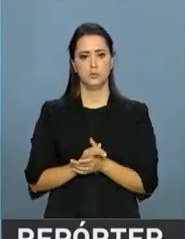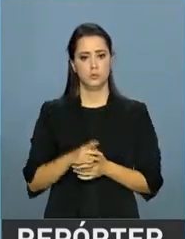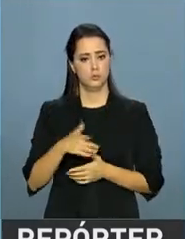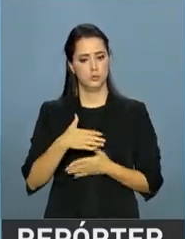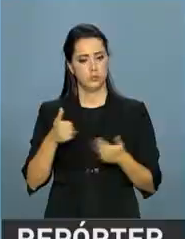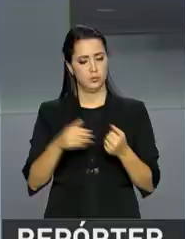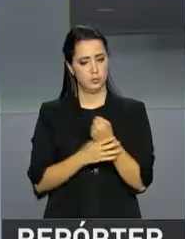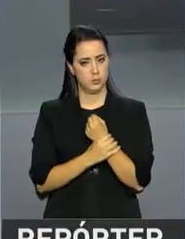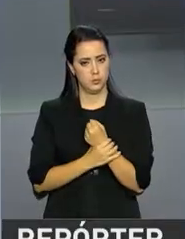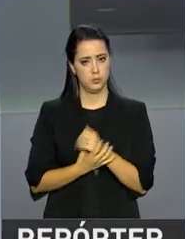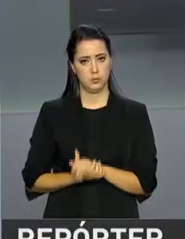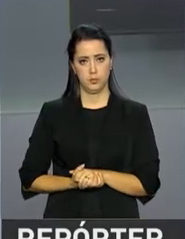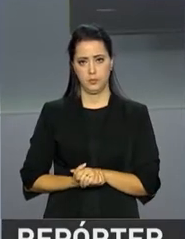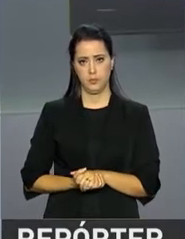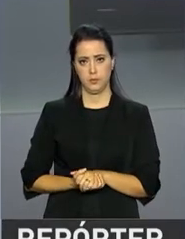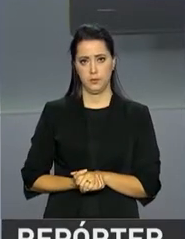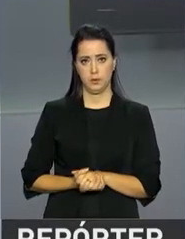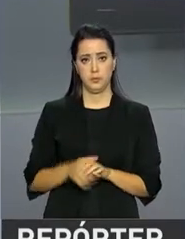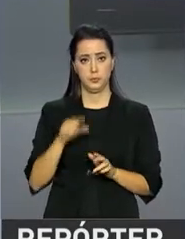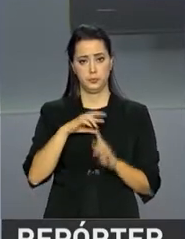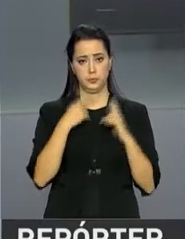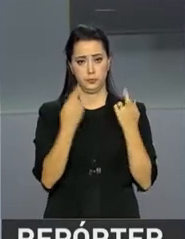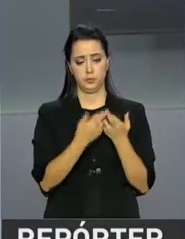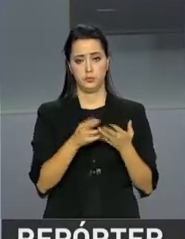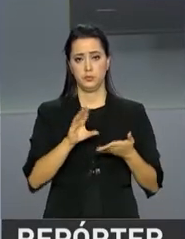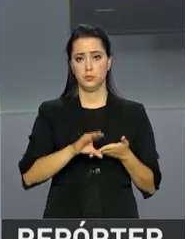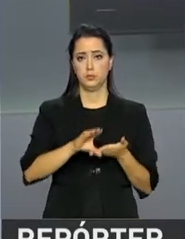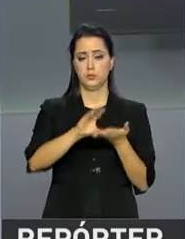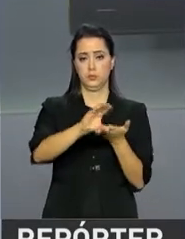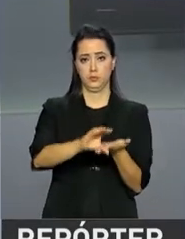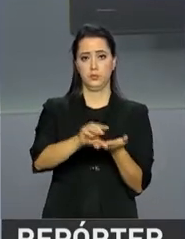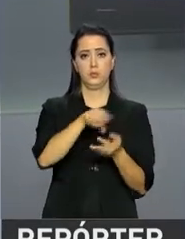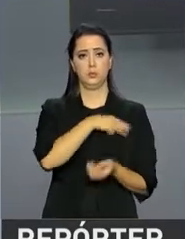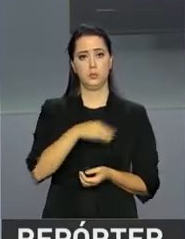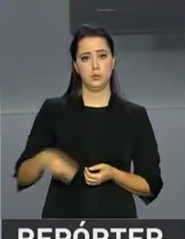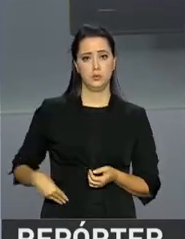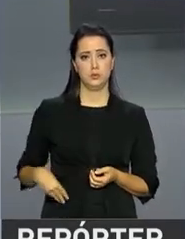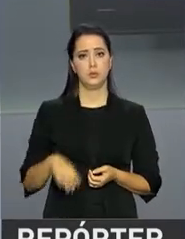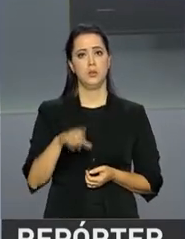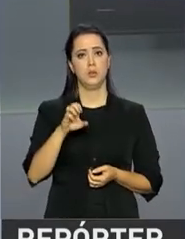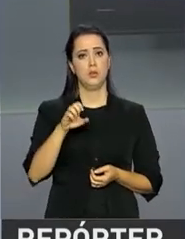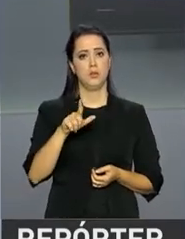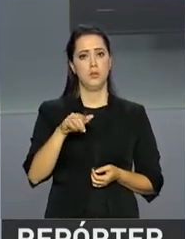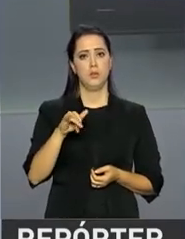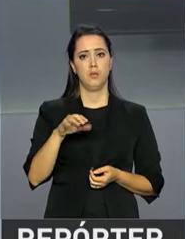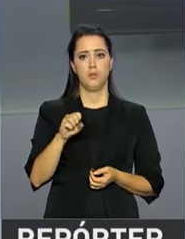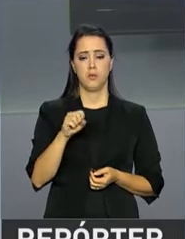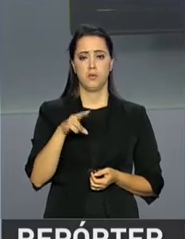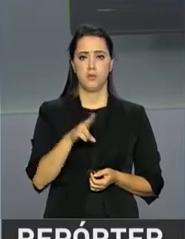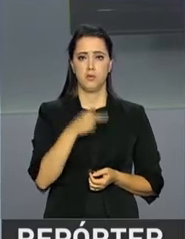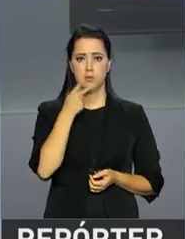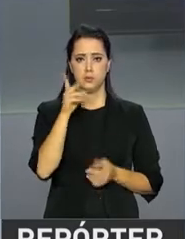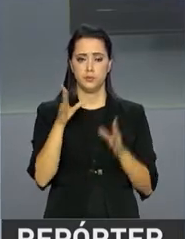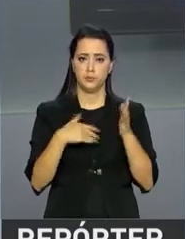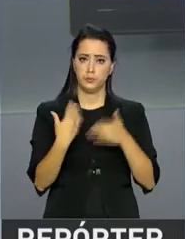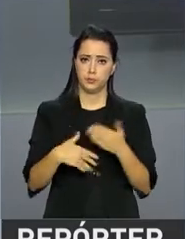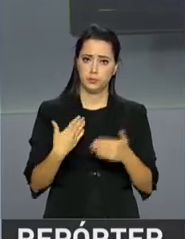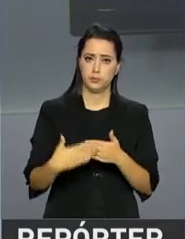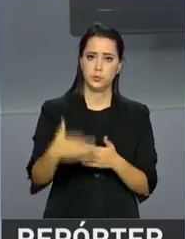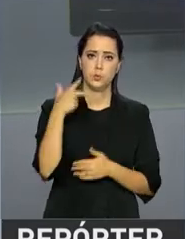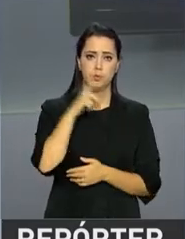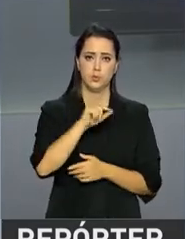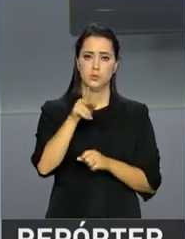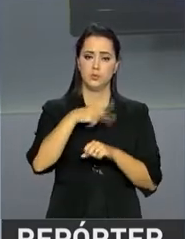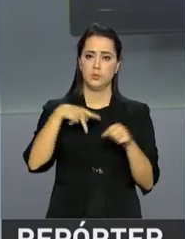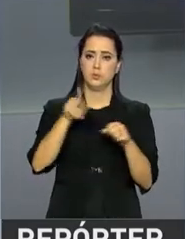segurança ainda na reunião do conselho o ministro da casa civil eliseu padilha destacou alguns avanços conquistados